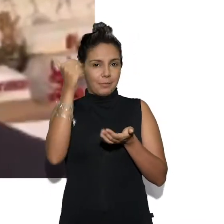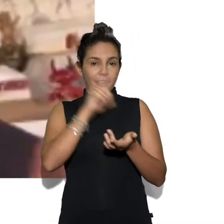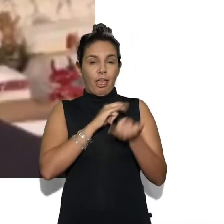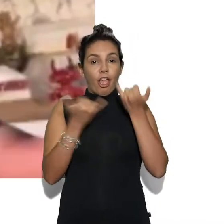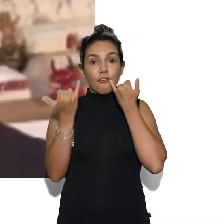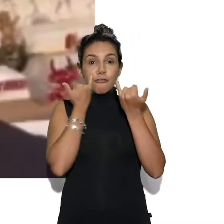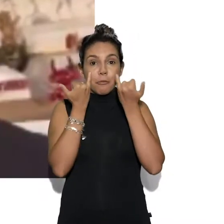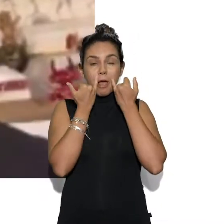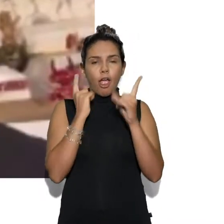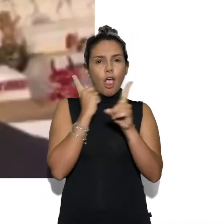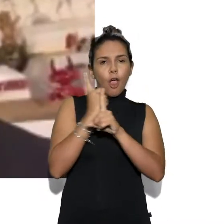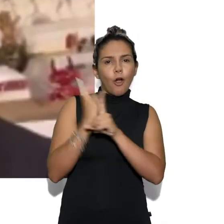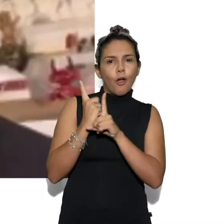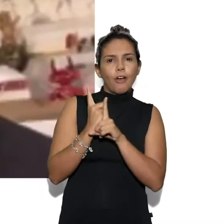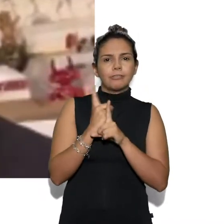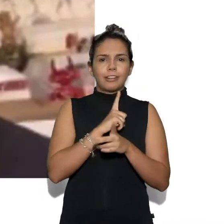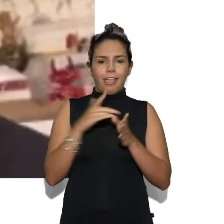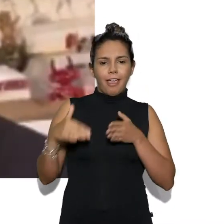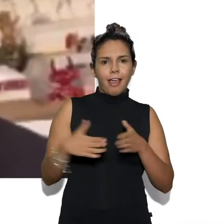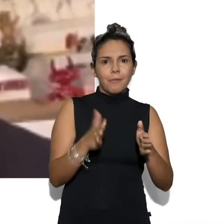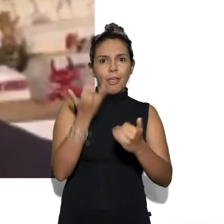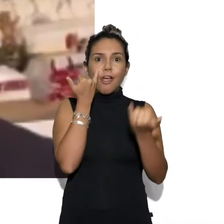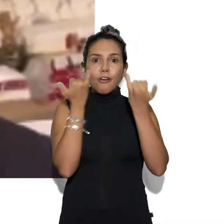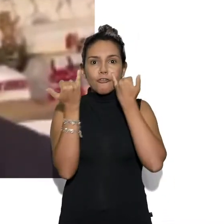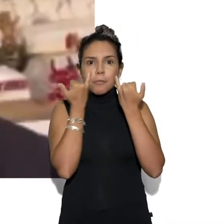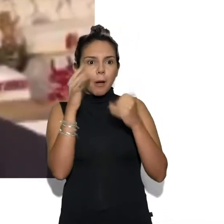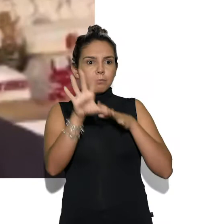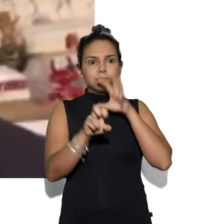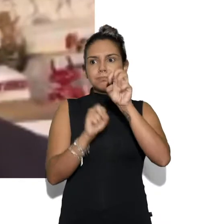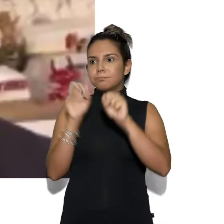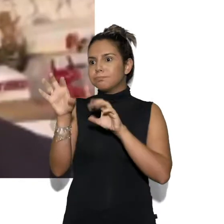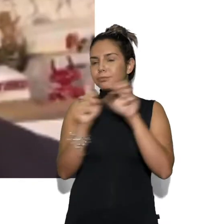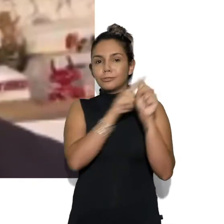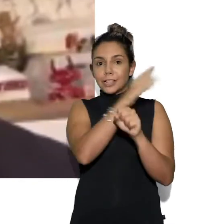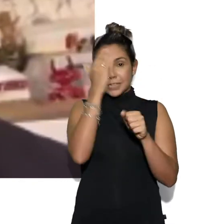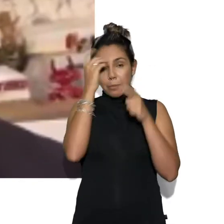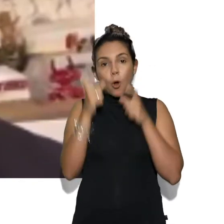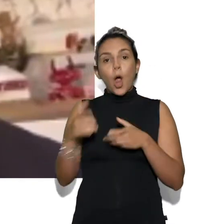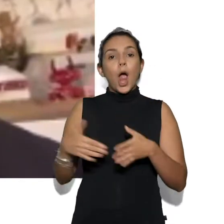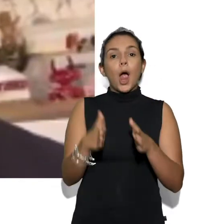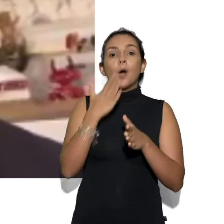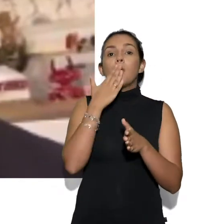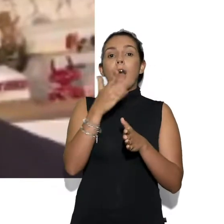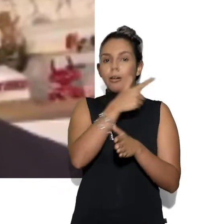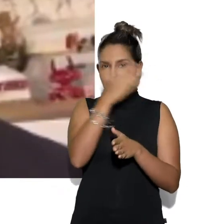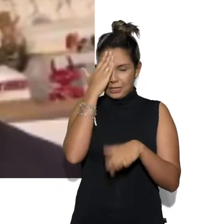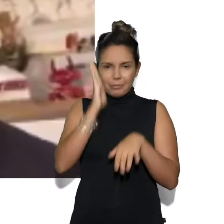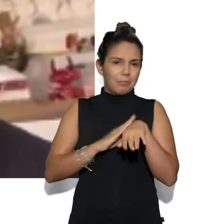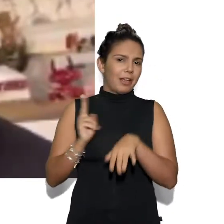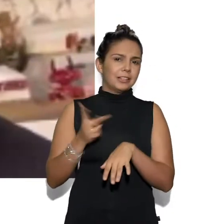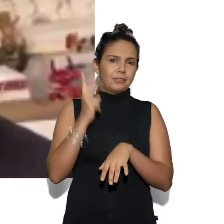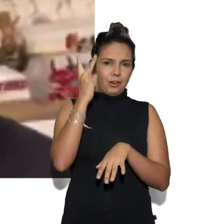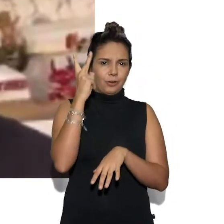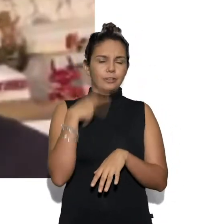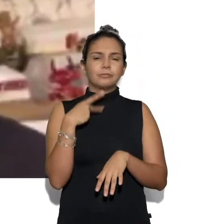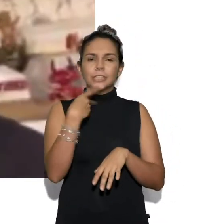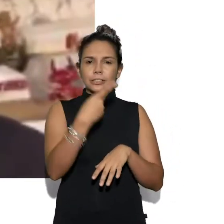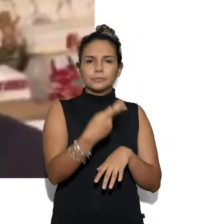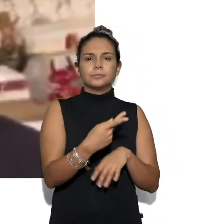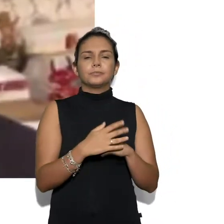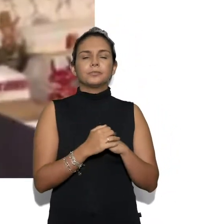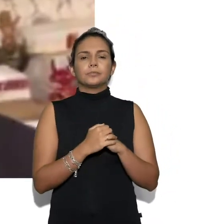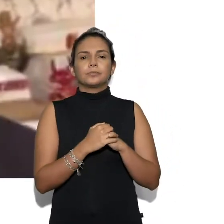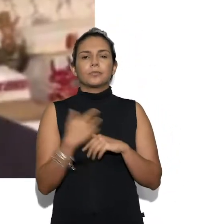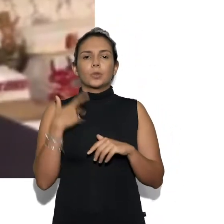informado, ter caminho para a informação, e isso é uma mais-valia. Eu devo dizer que eu,